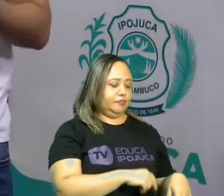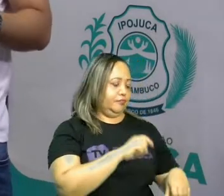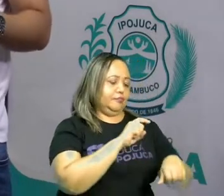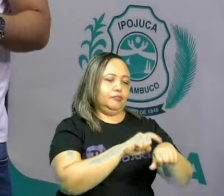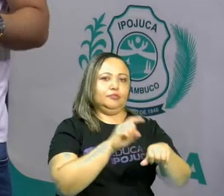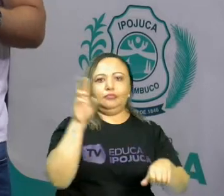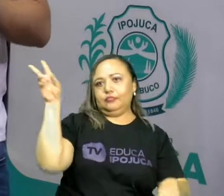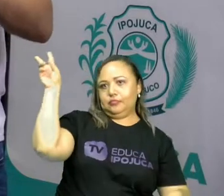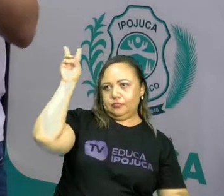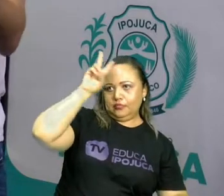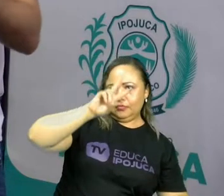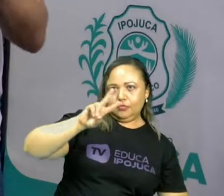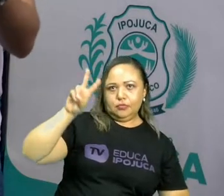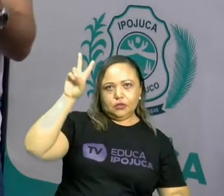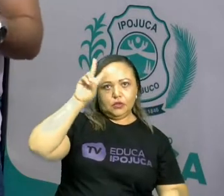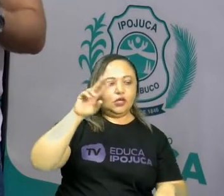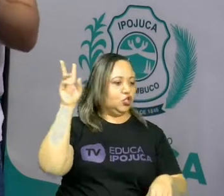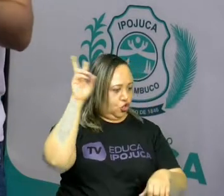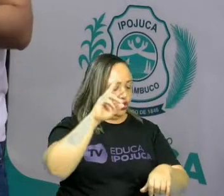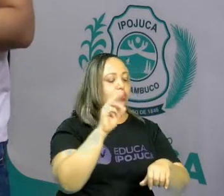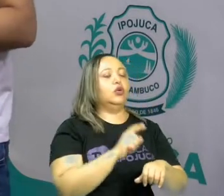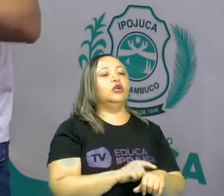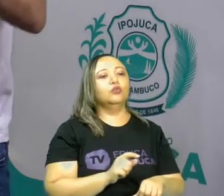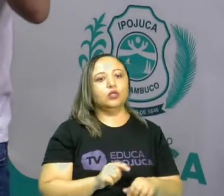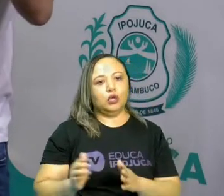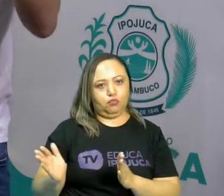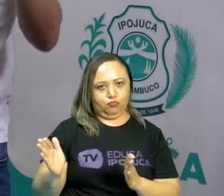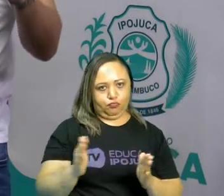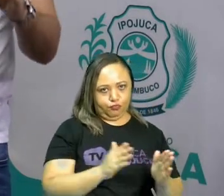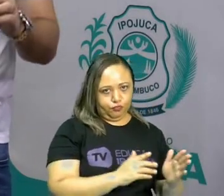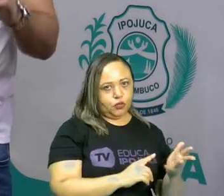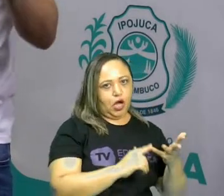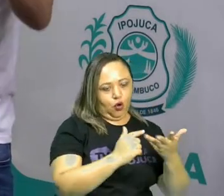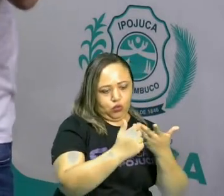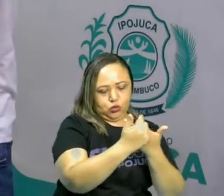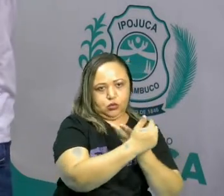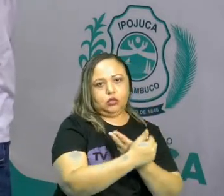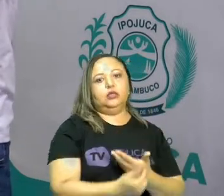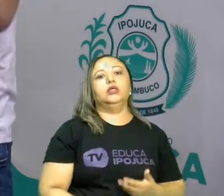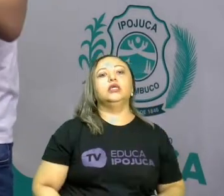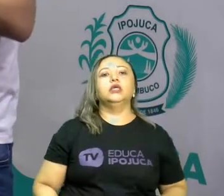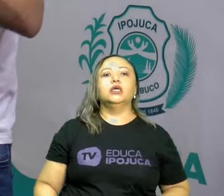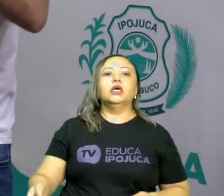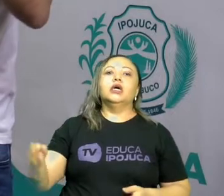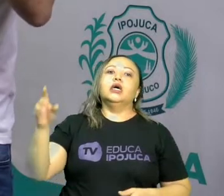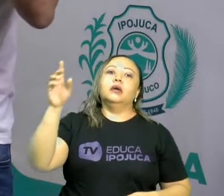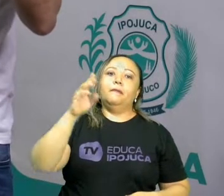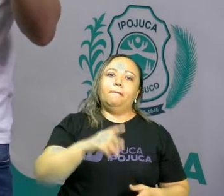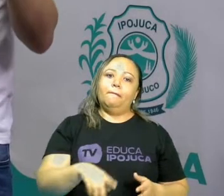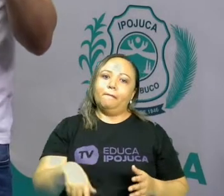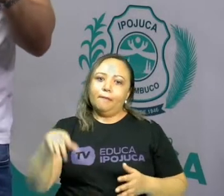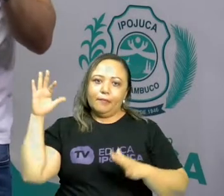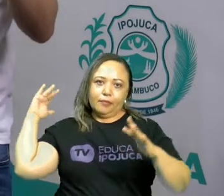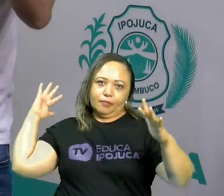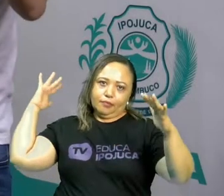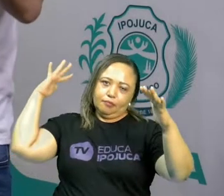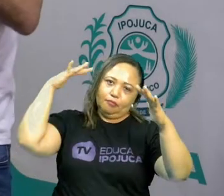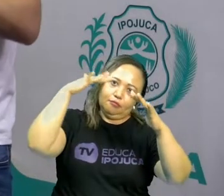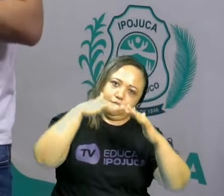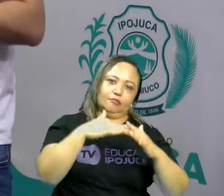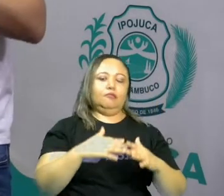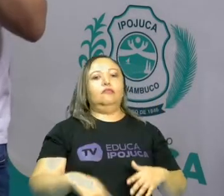o histórico o gol e pênis acabei pré-história a idade antiga idade média